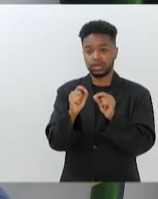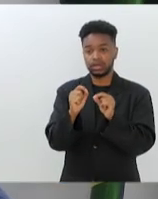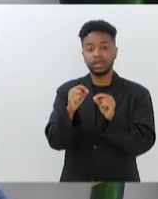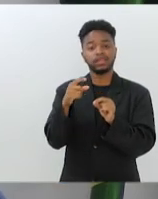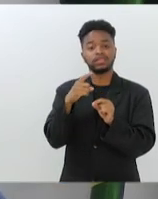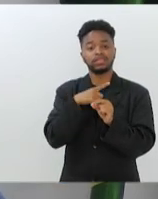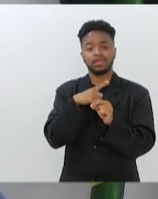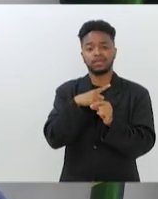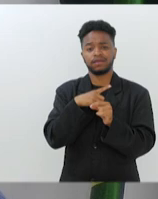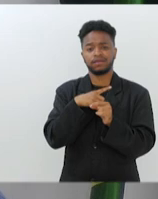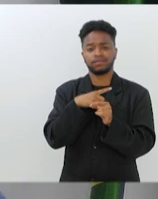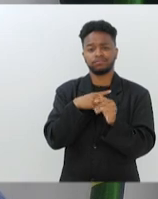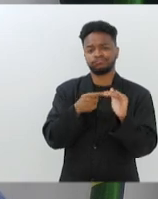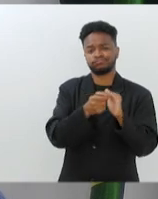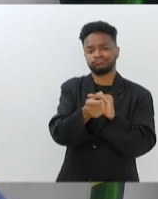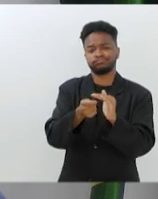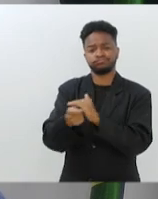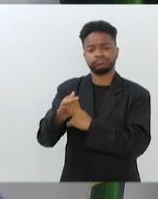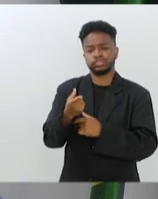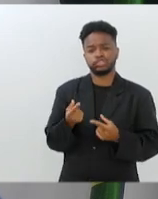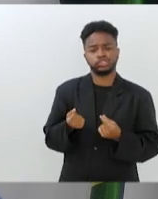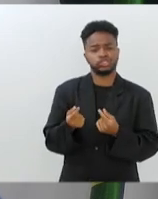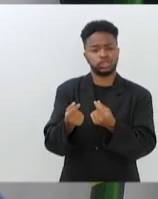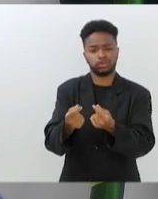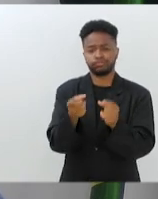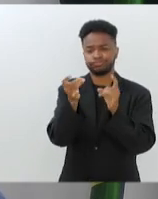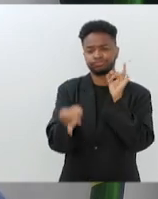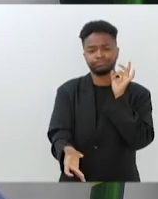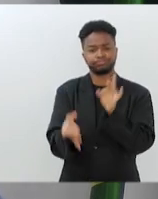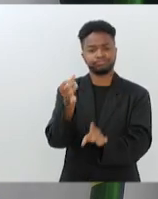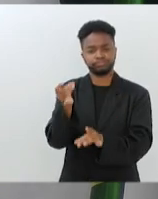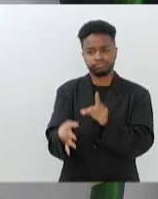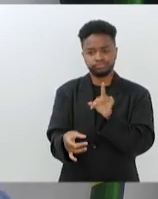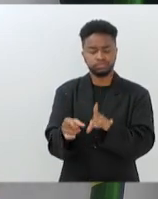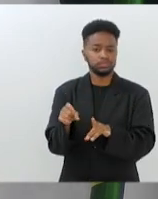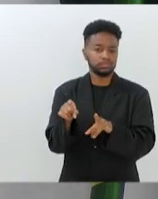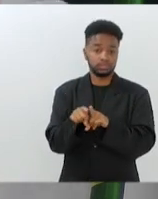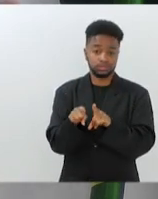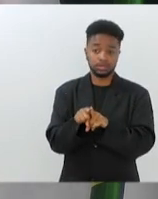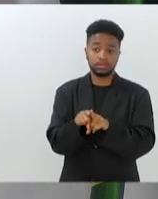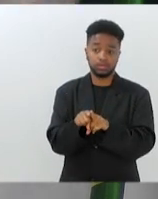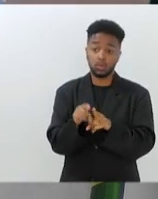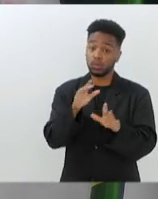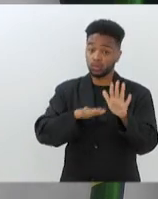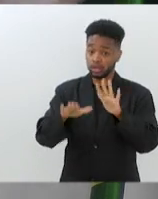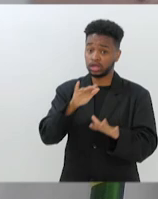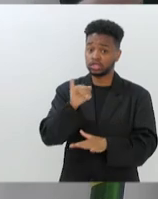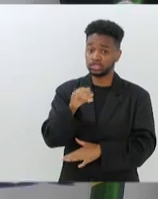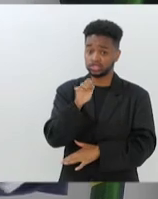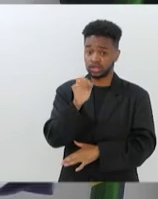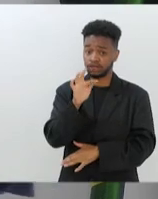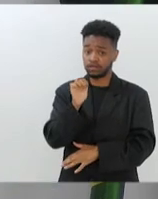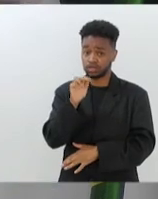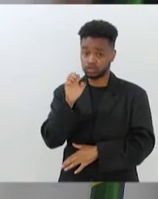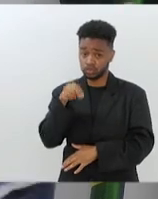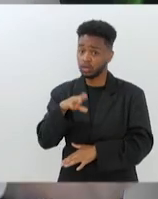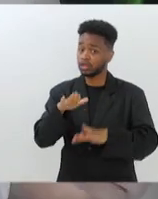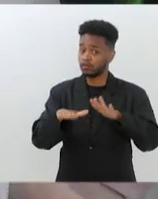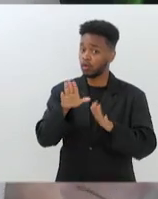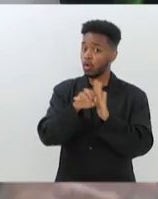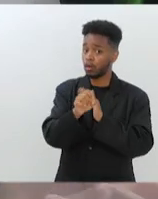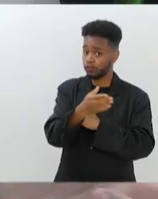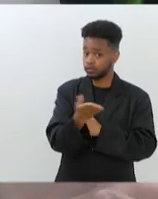aedai investi dinheiro lá atrás tava lá jogado busto em bronze e cuidado bandido roubar portugu